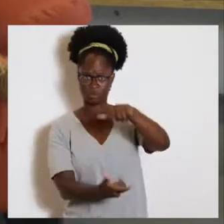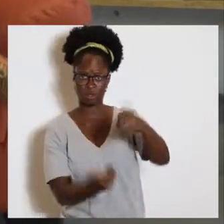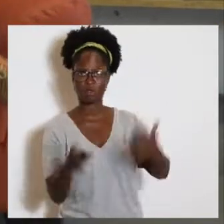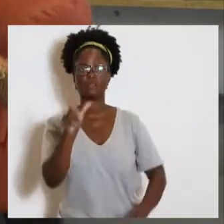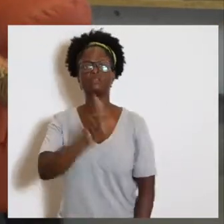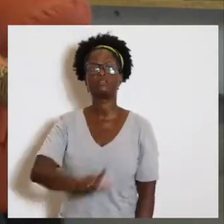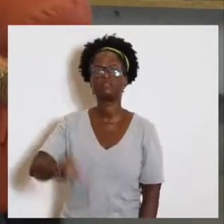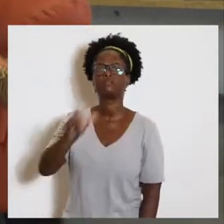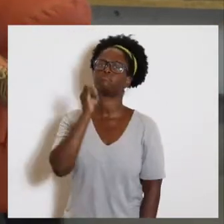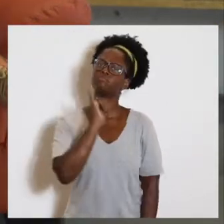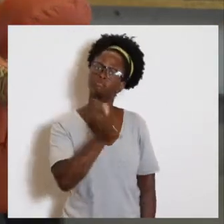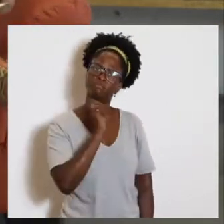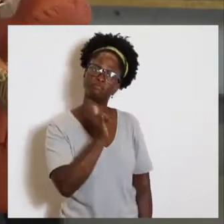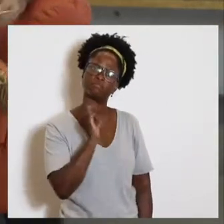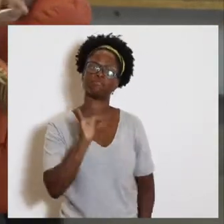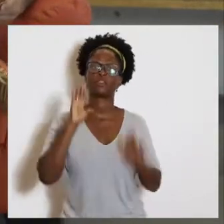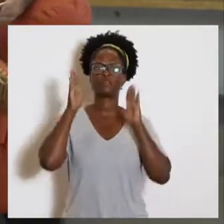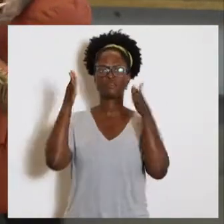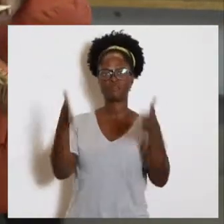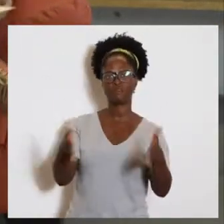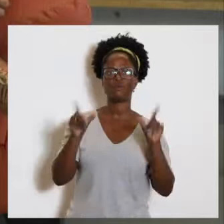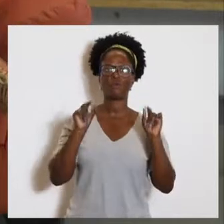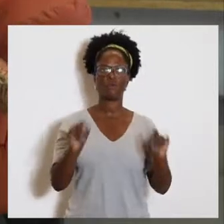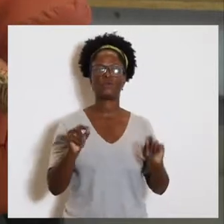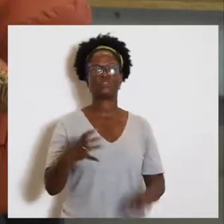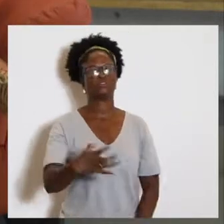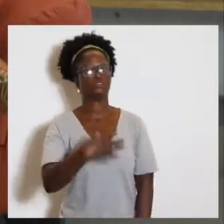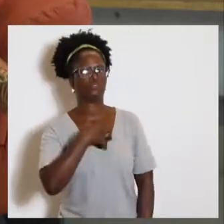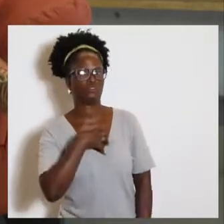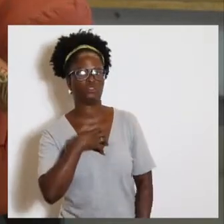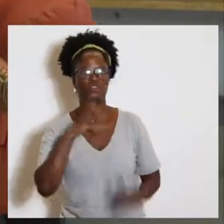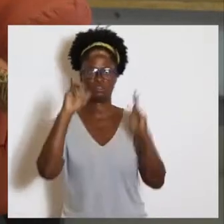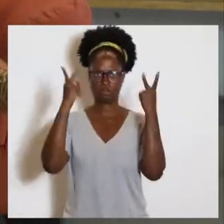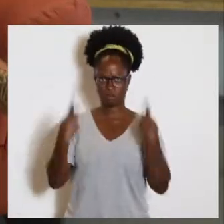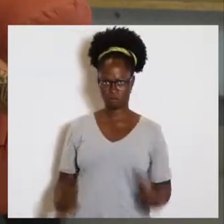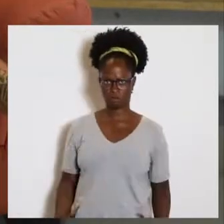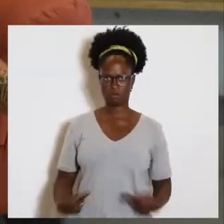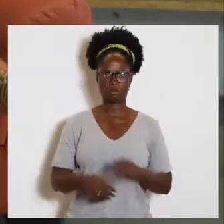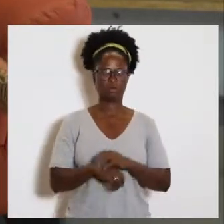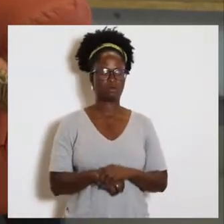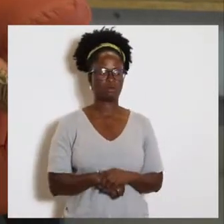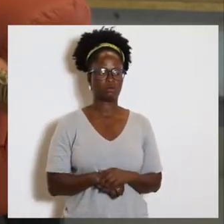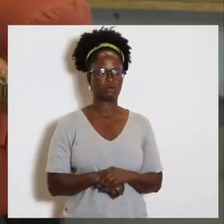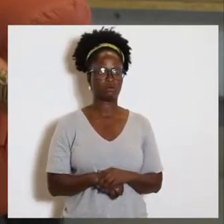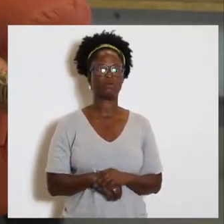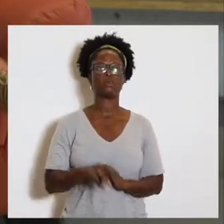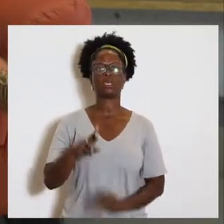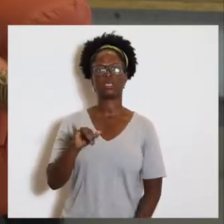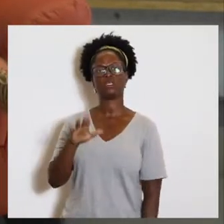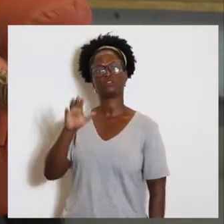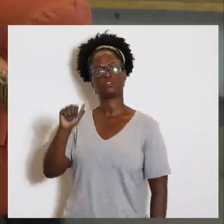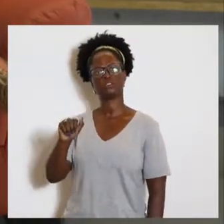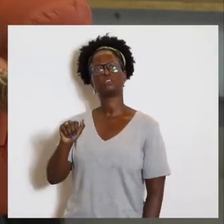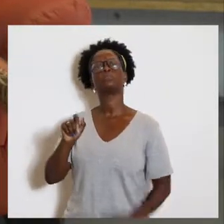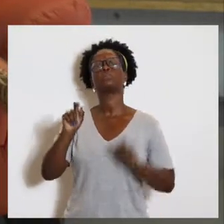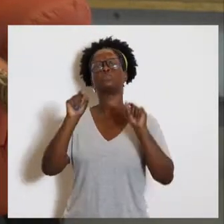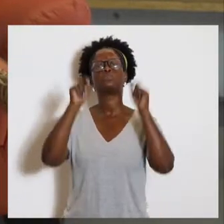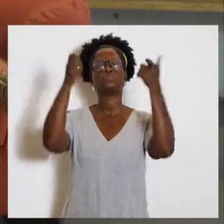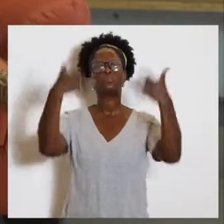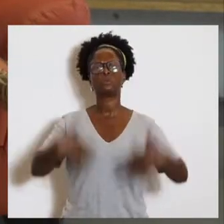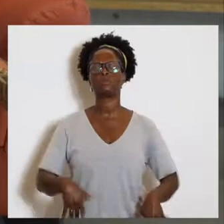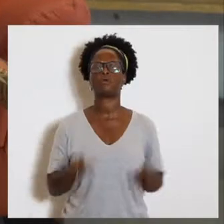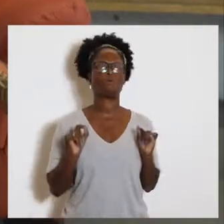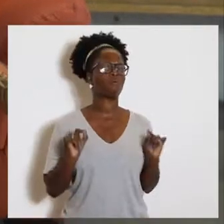literatura narrativa especialmente das formas como nestas agenda da castanha e vai dizer pra gente